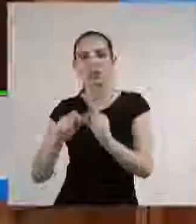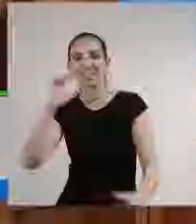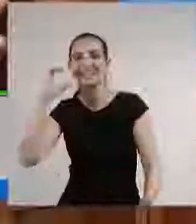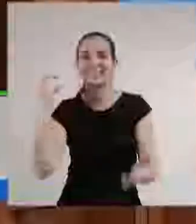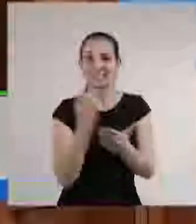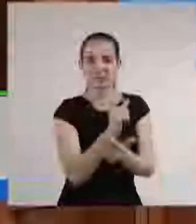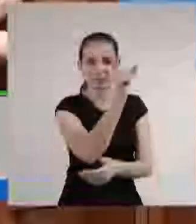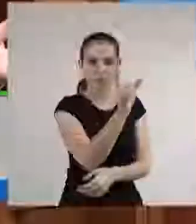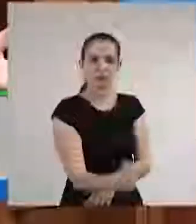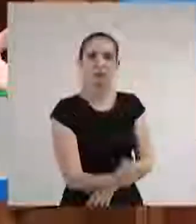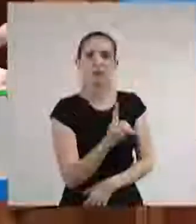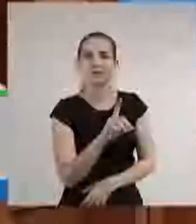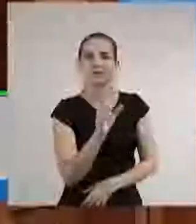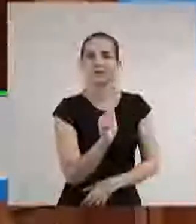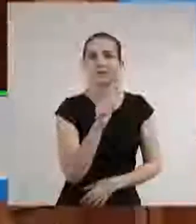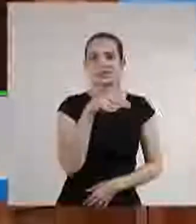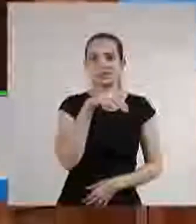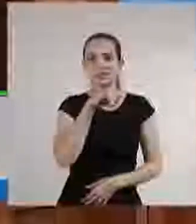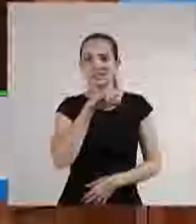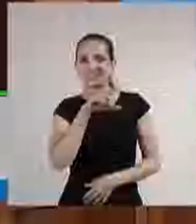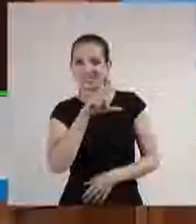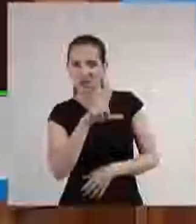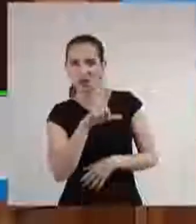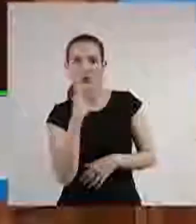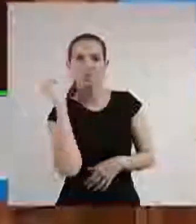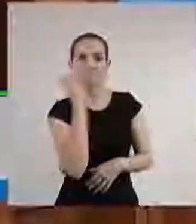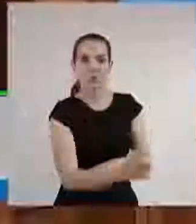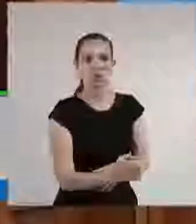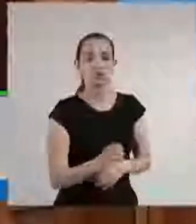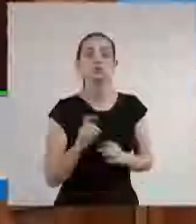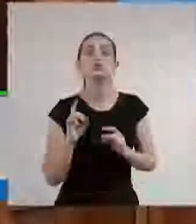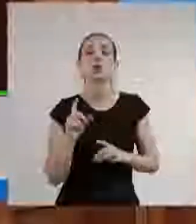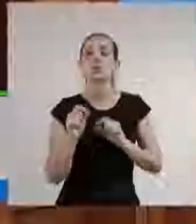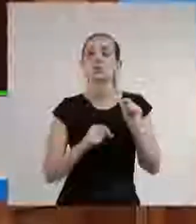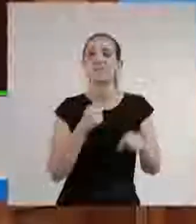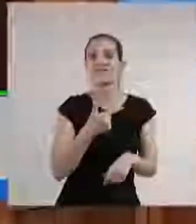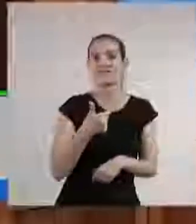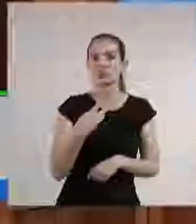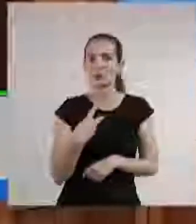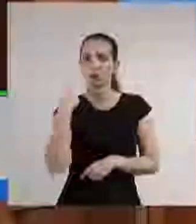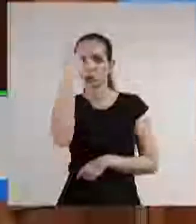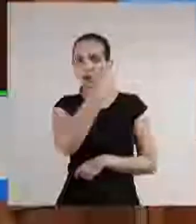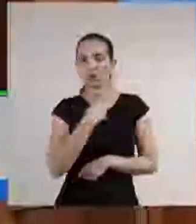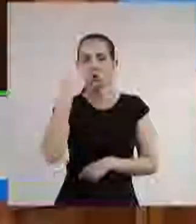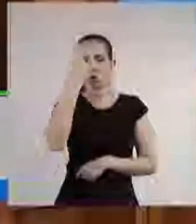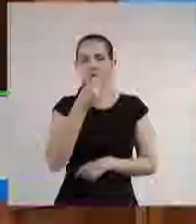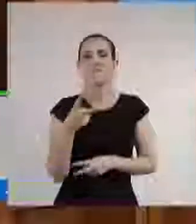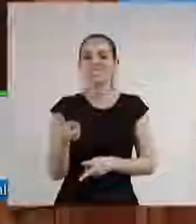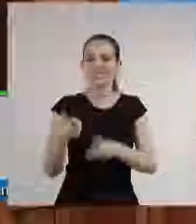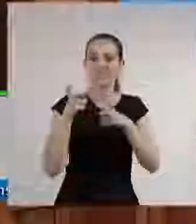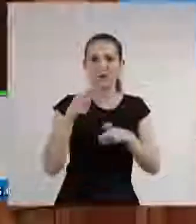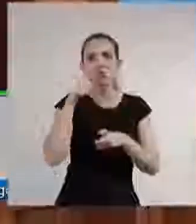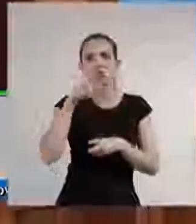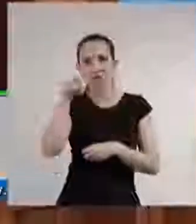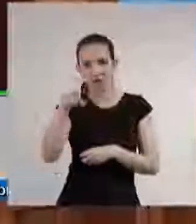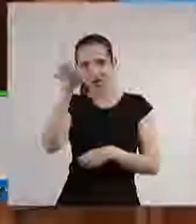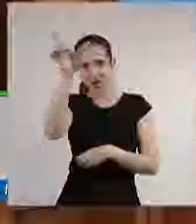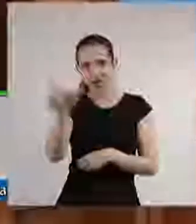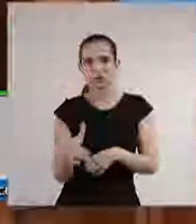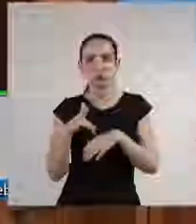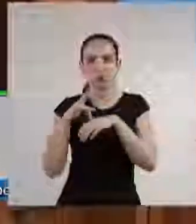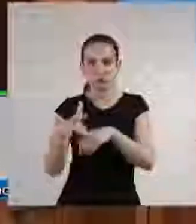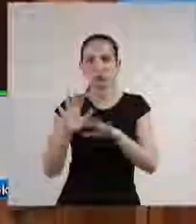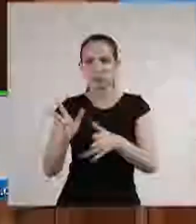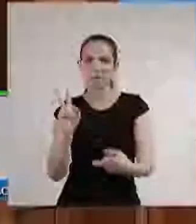que lamentavelmente ceifou a sua vida. Em menos de 24 horas, identificou a assassina e fez a